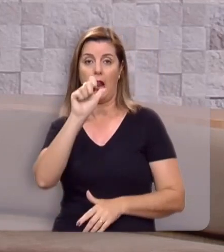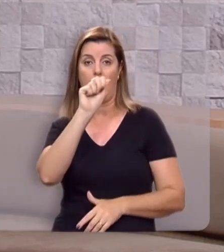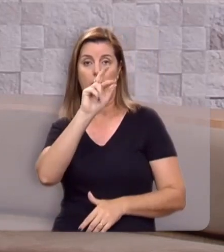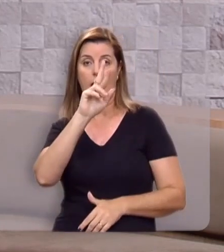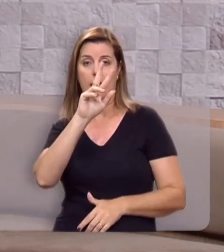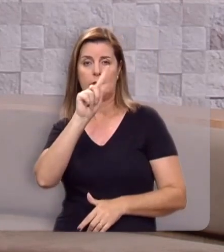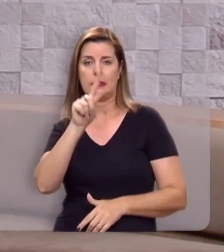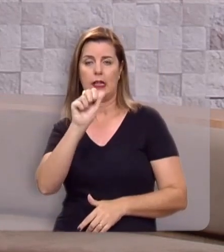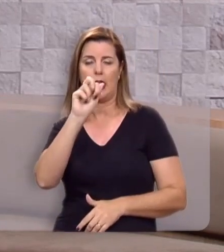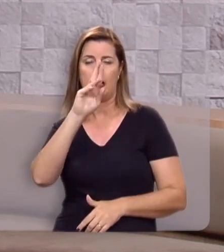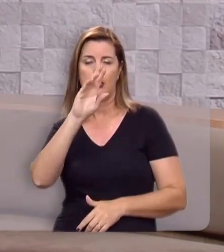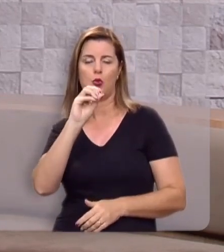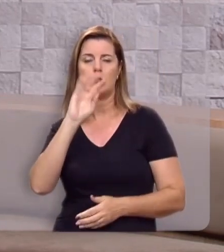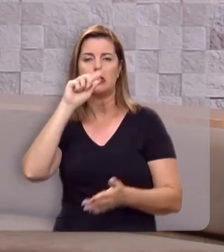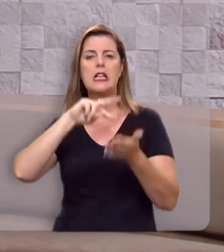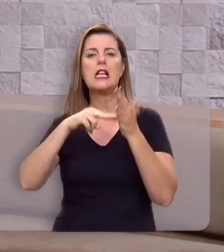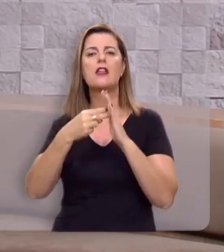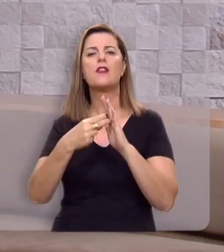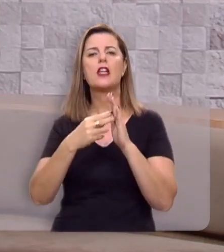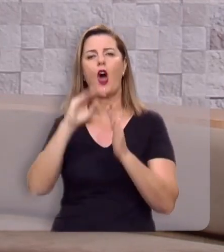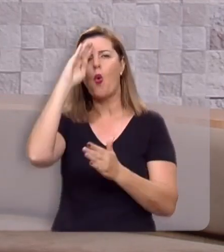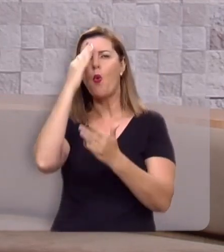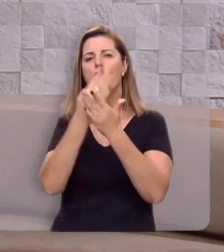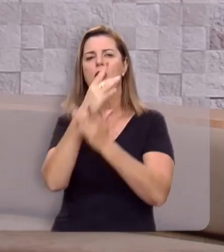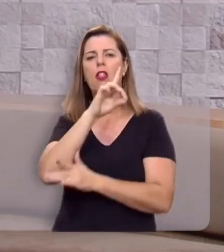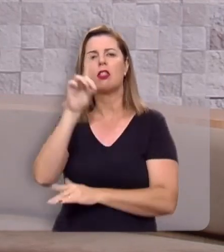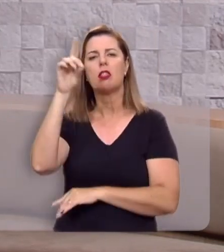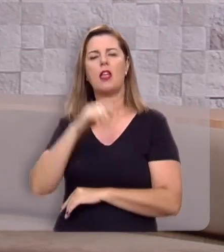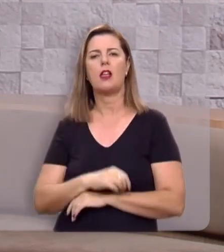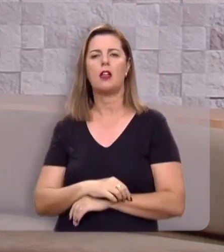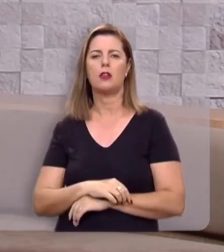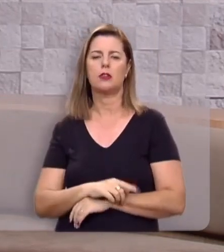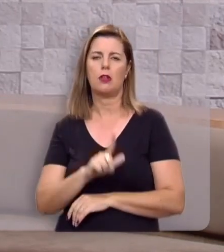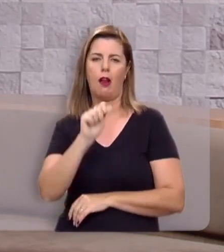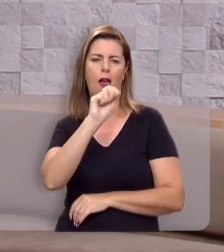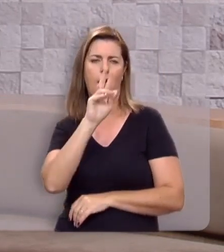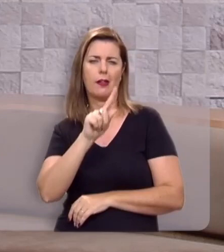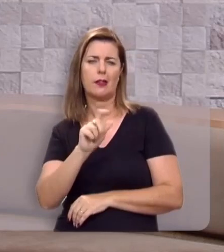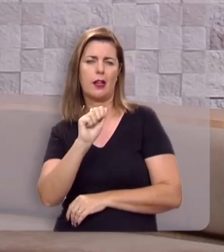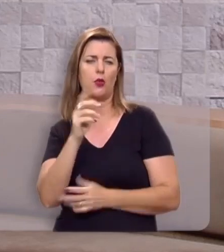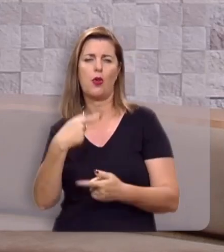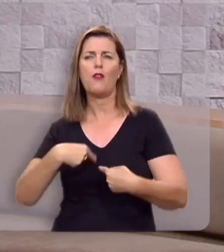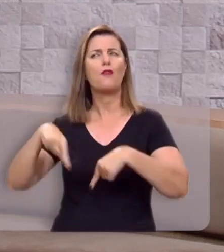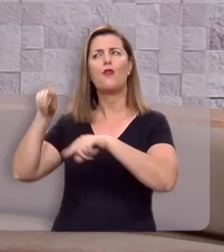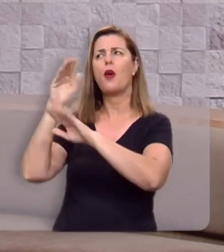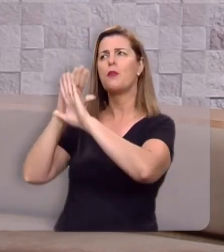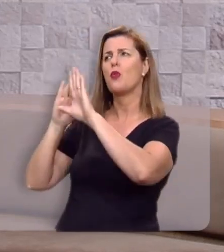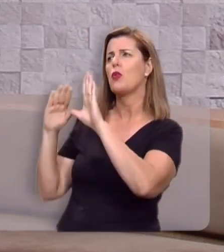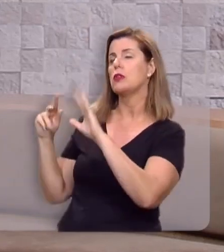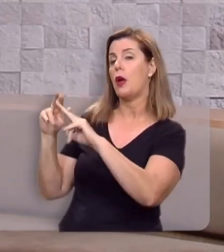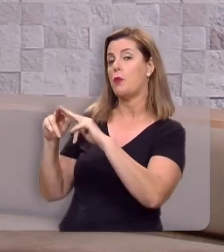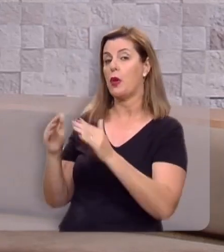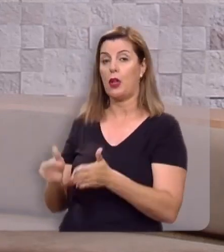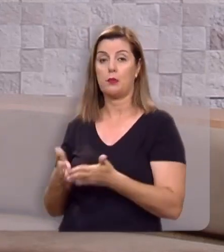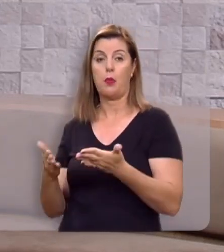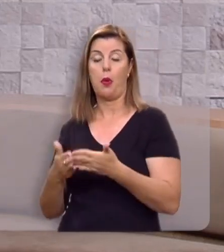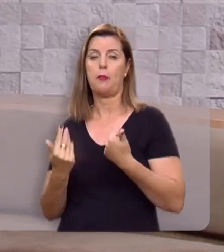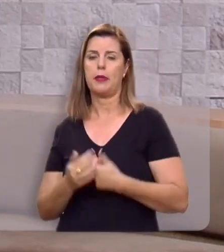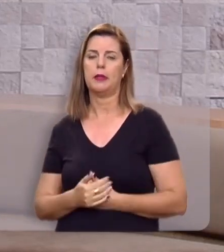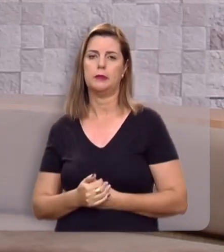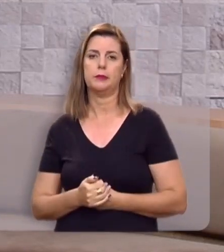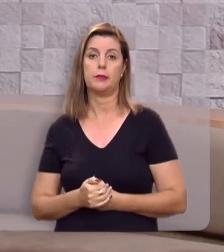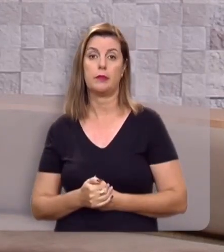Lázaro significa aquele que confia em Deus. É claro que Lázaro não foi para o céu por causa da sua